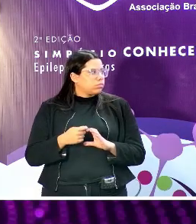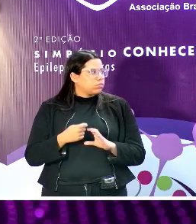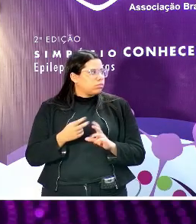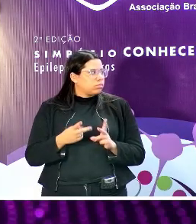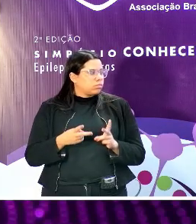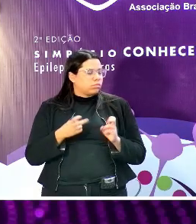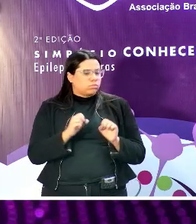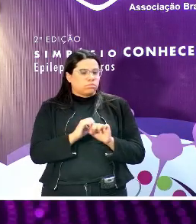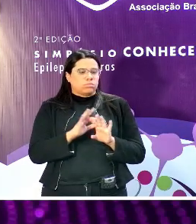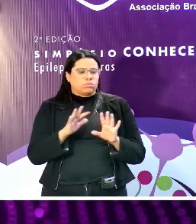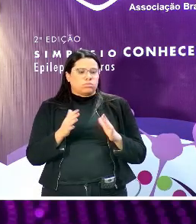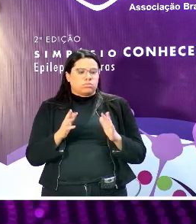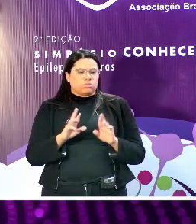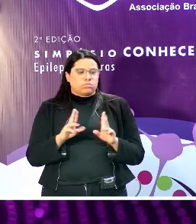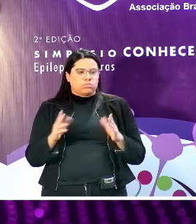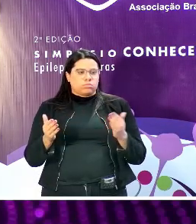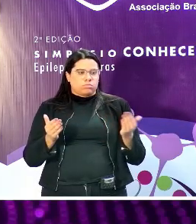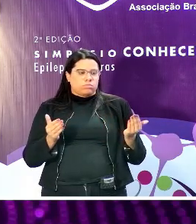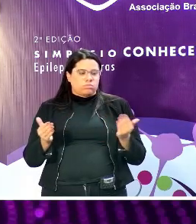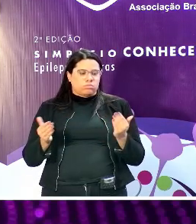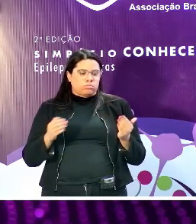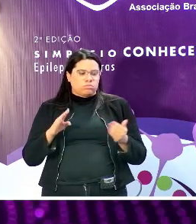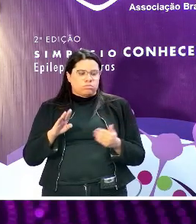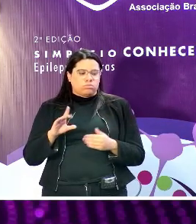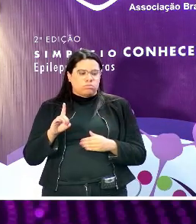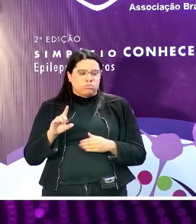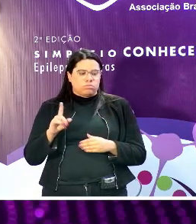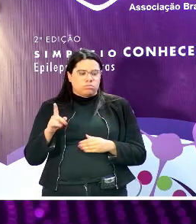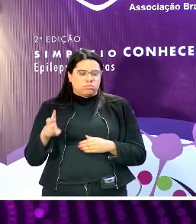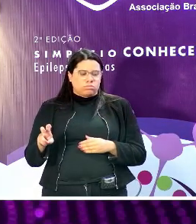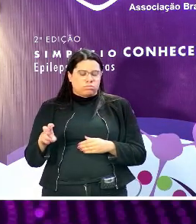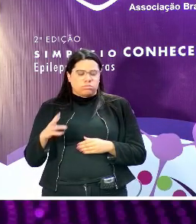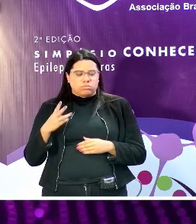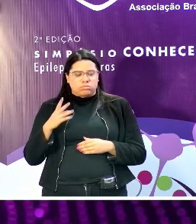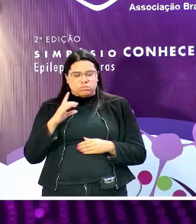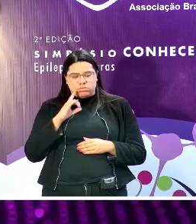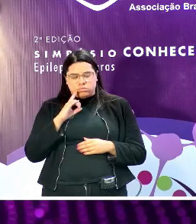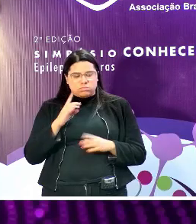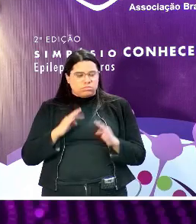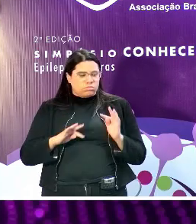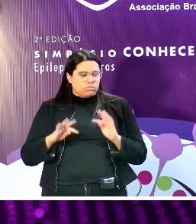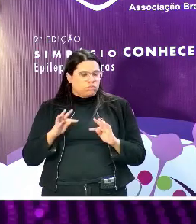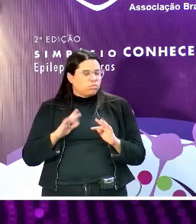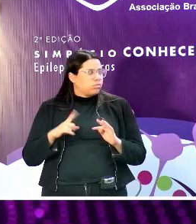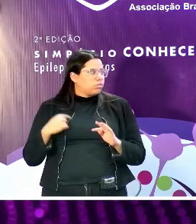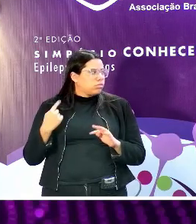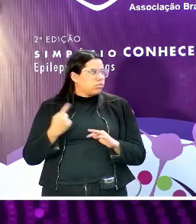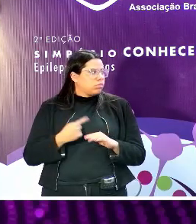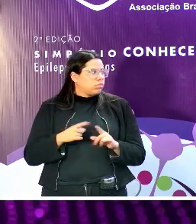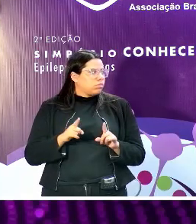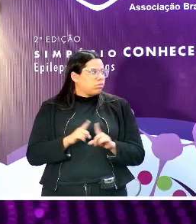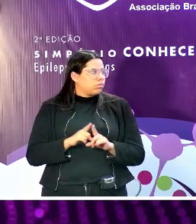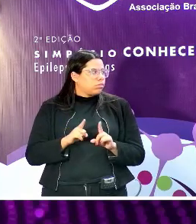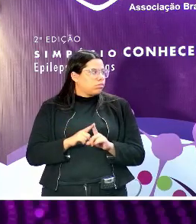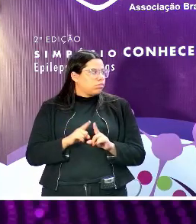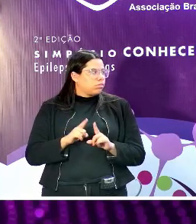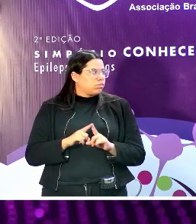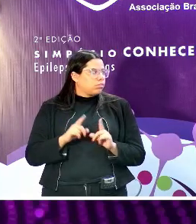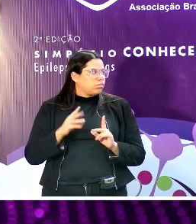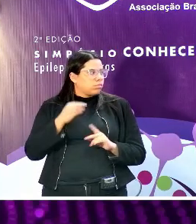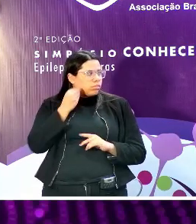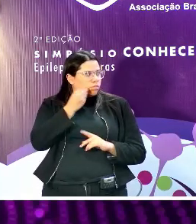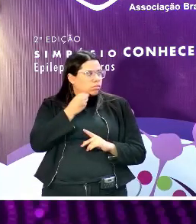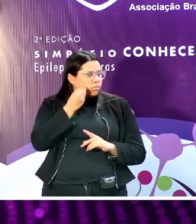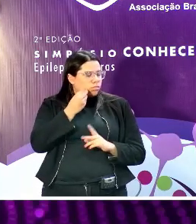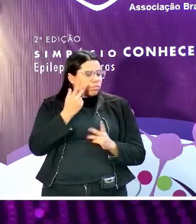perceptível a diferença que o tratamento com a BD15 fez. 3 dias de tratamento. A gente está conduzindo também o mesmo experimento, mas